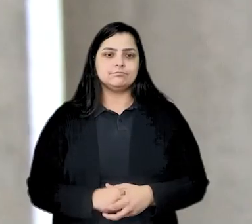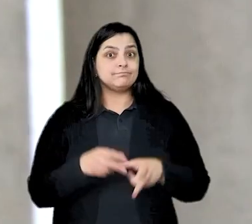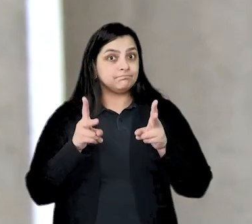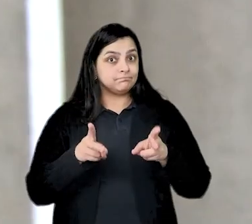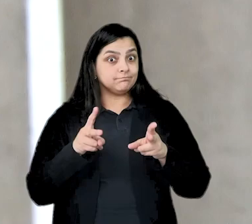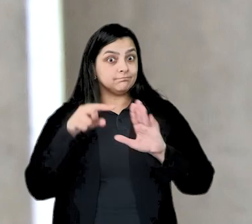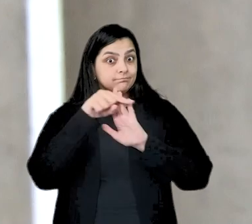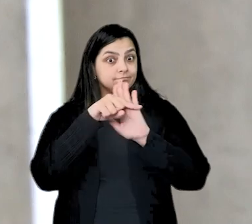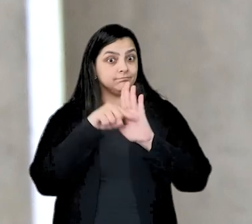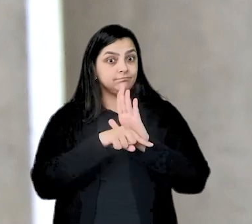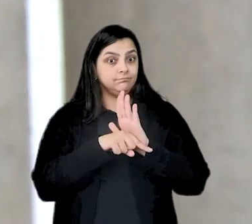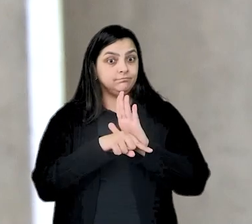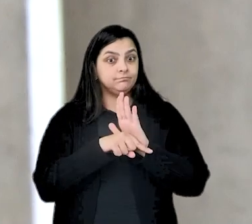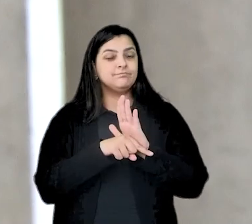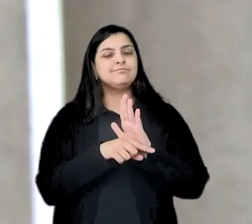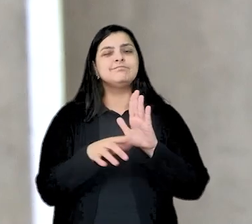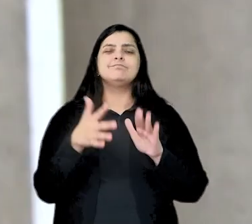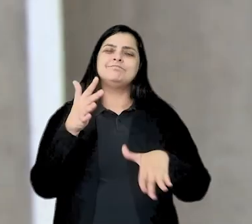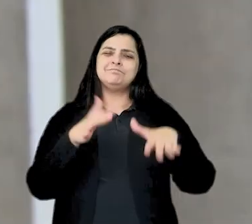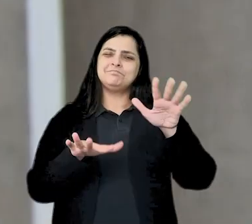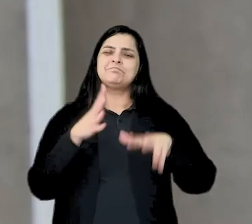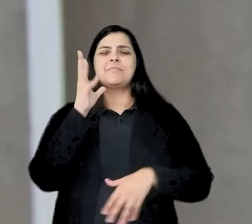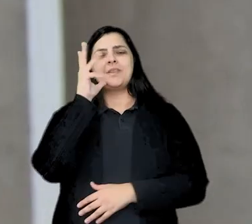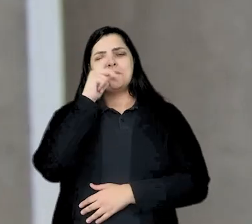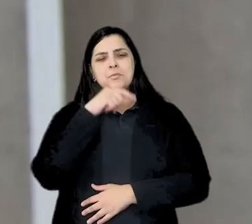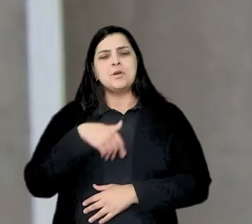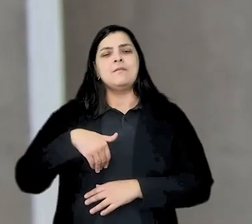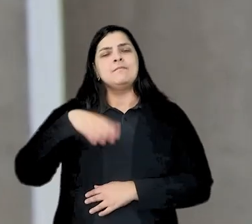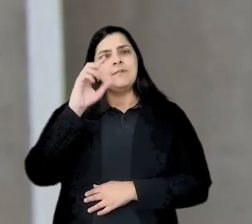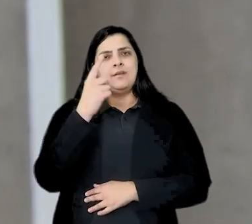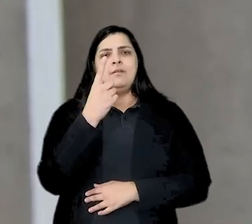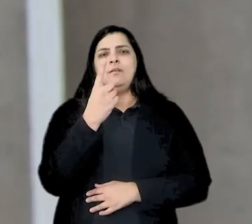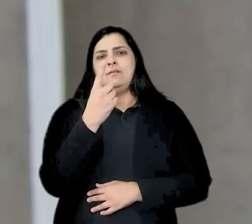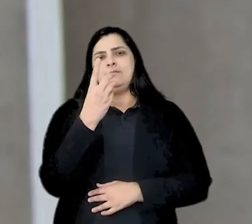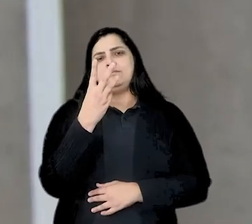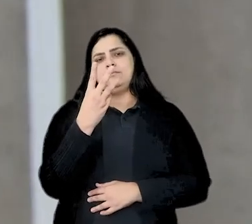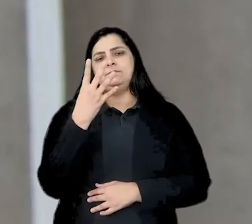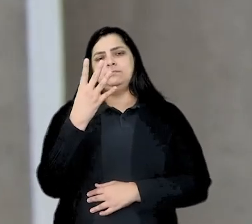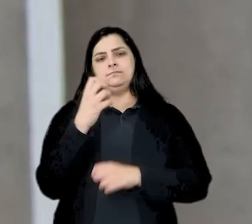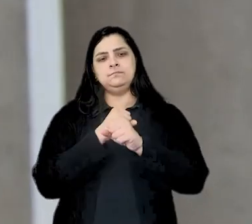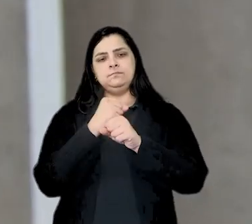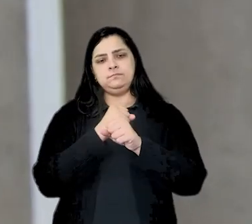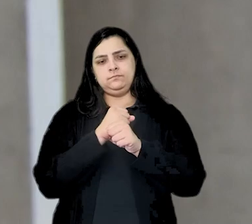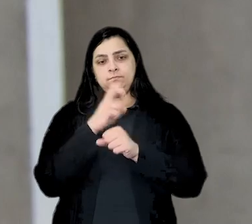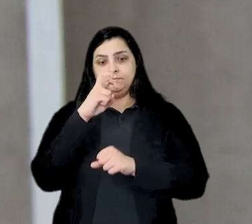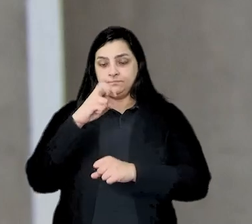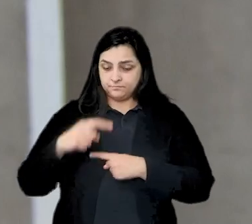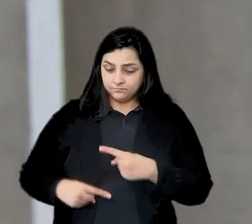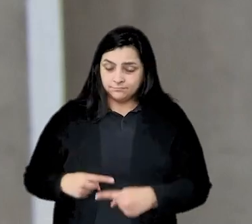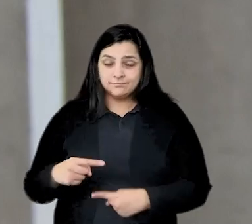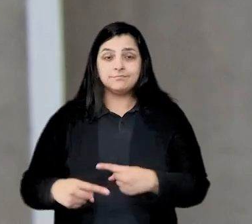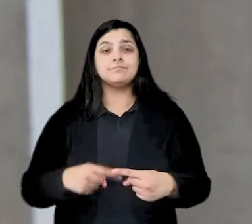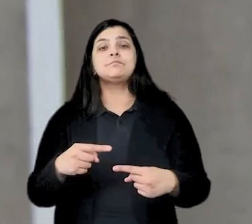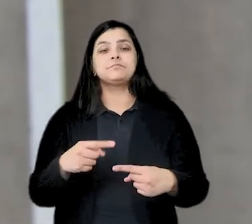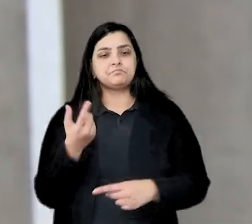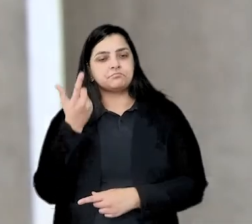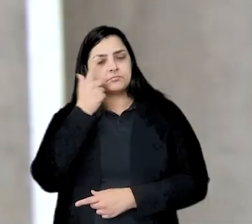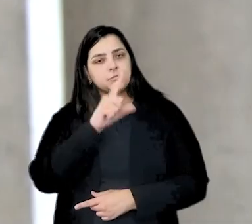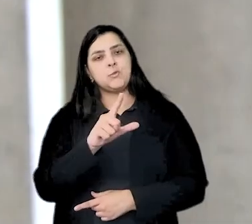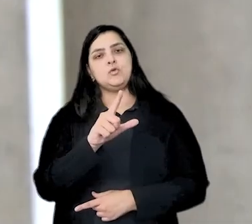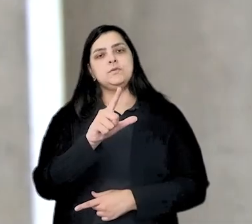Essa mesma pesquisa calcula que levará aproximadamente 134 anos, cerca de 5 gerações,